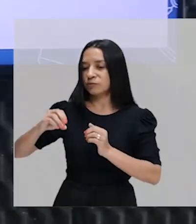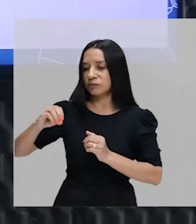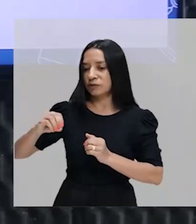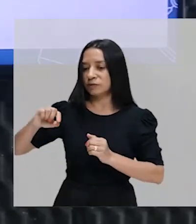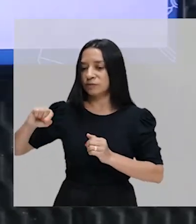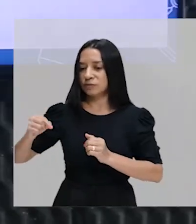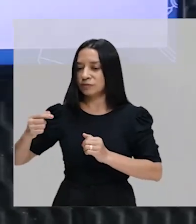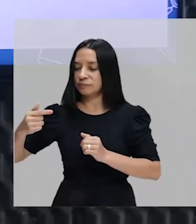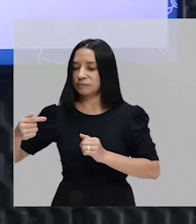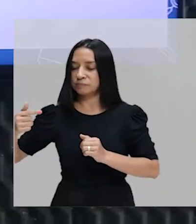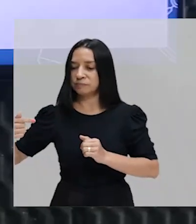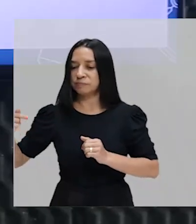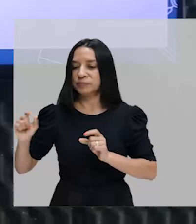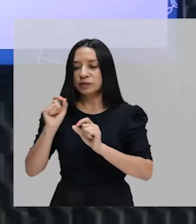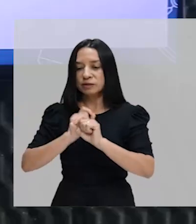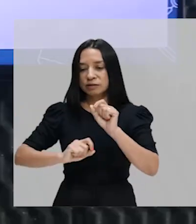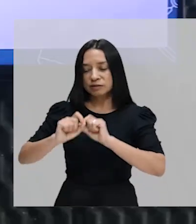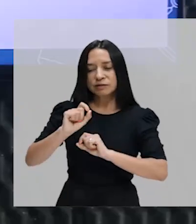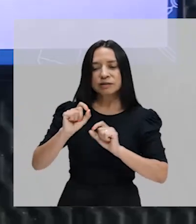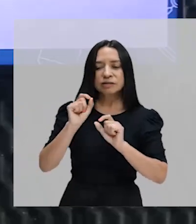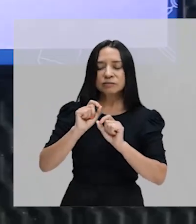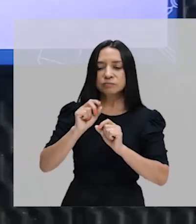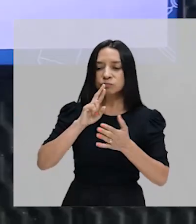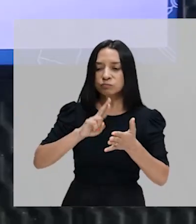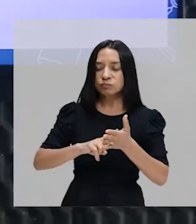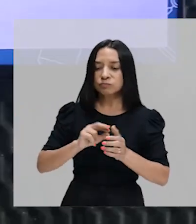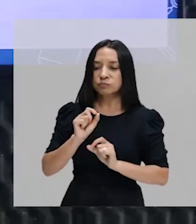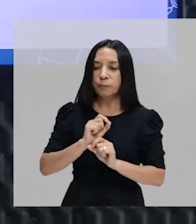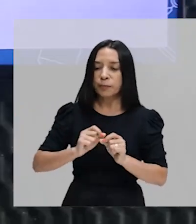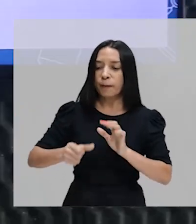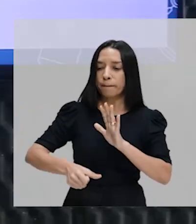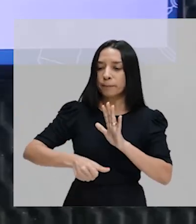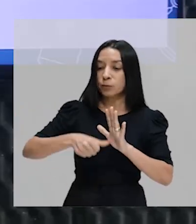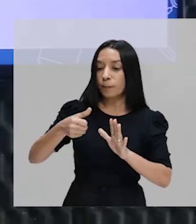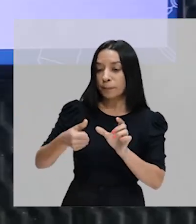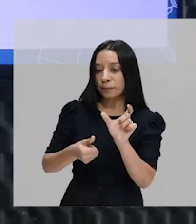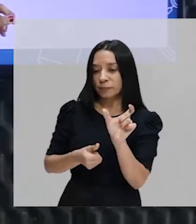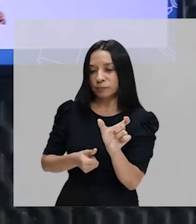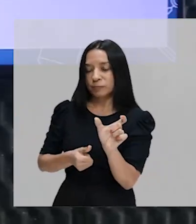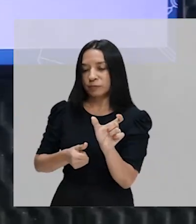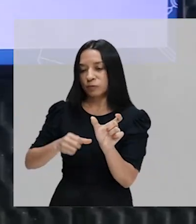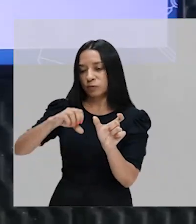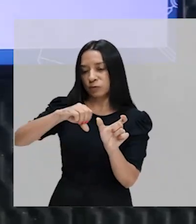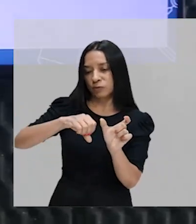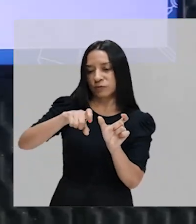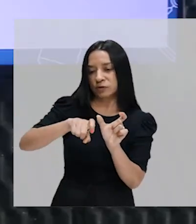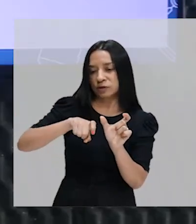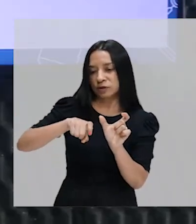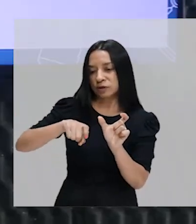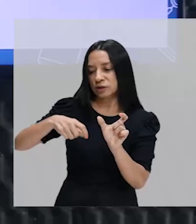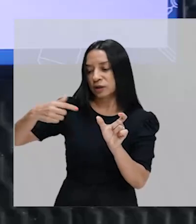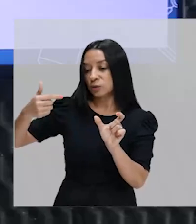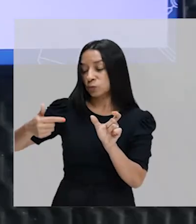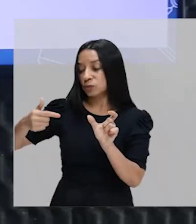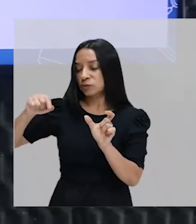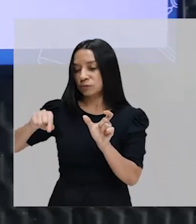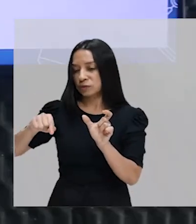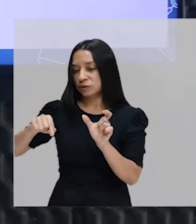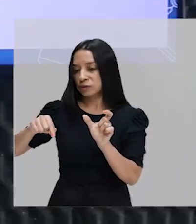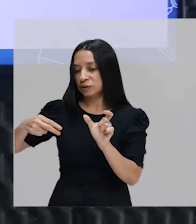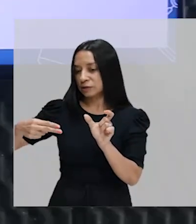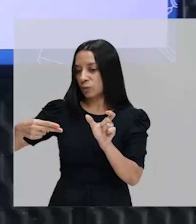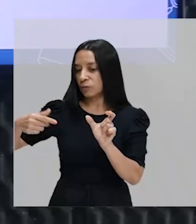0,777 reticências, tá? Quem é que isso vai dar? Aqui, no primeiro membro, 9x, e no segundo membro sobra apenas o